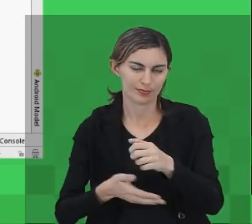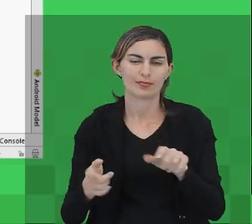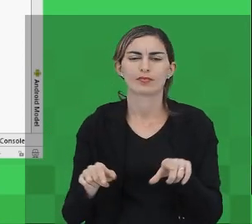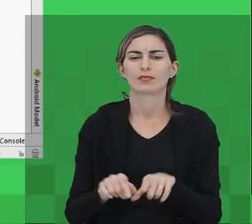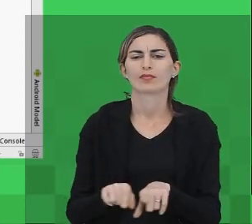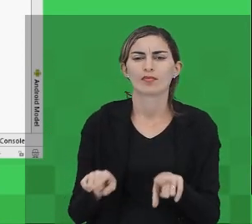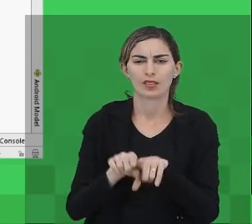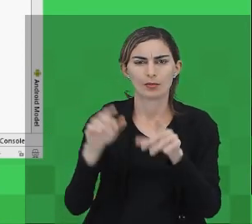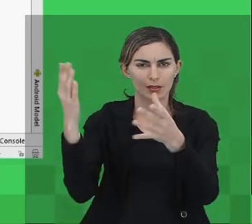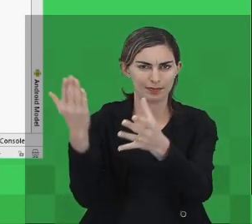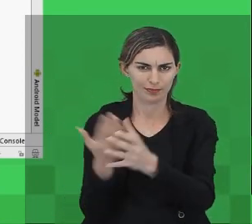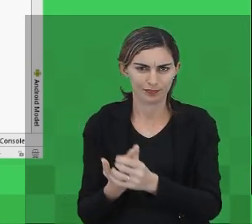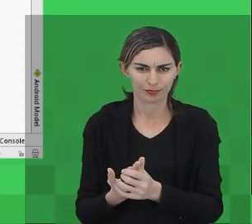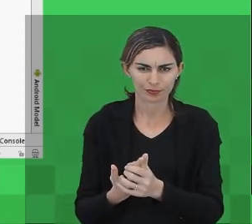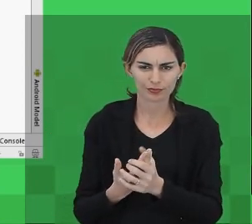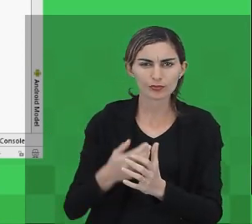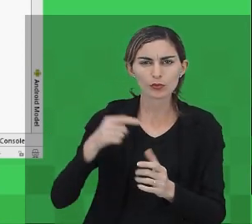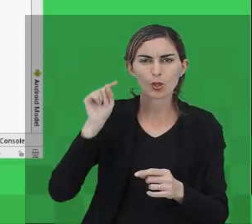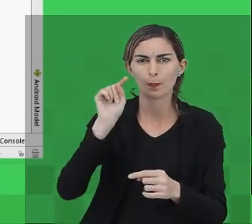assim como o arquivo